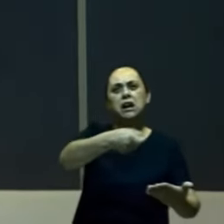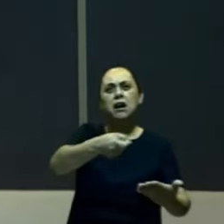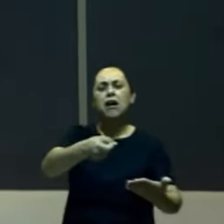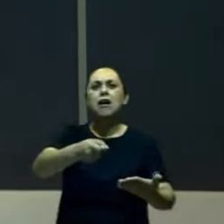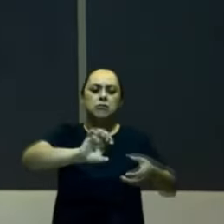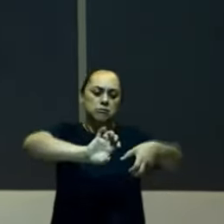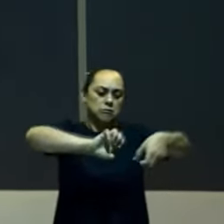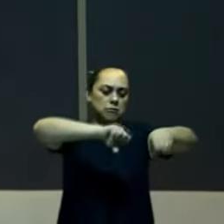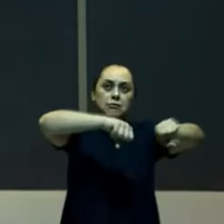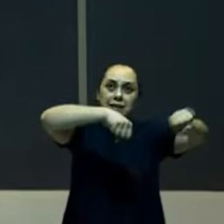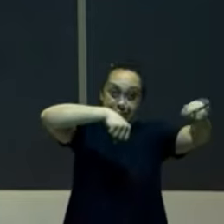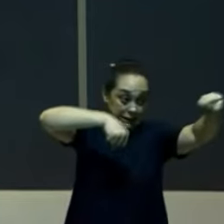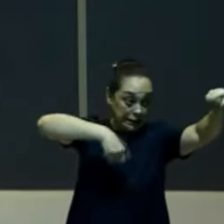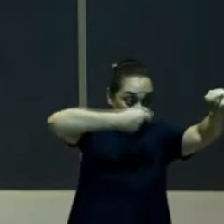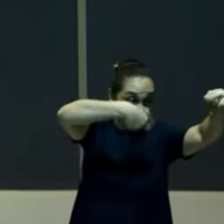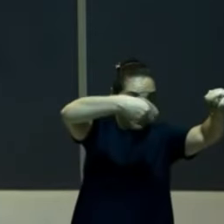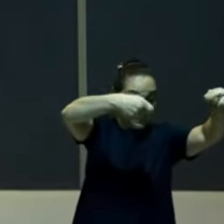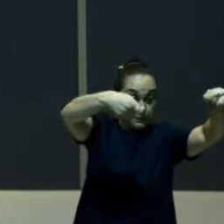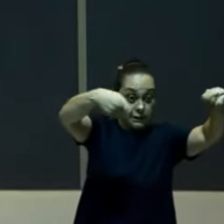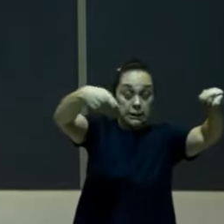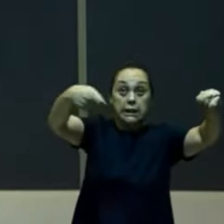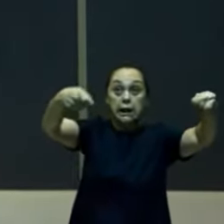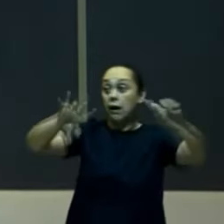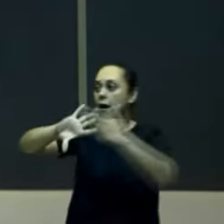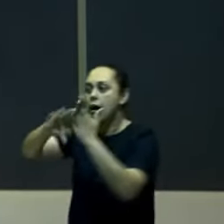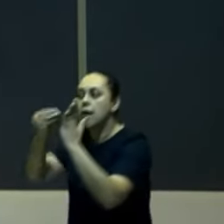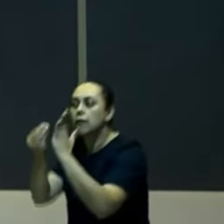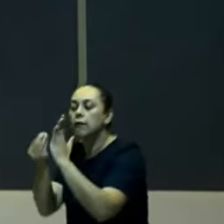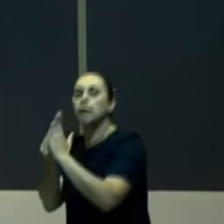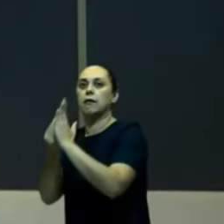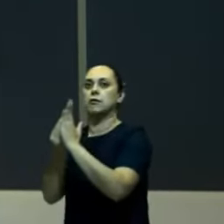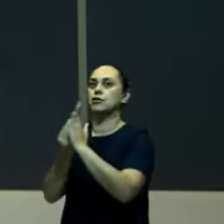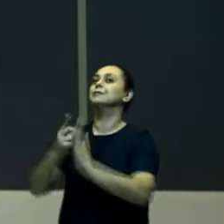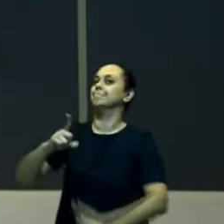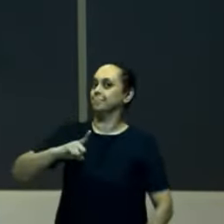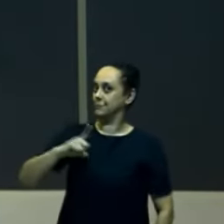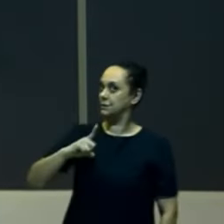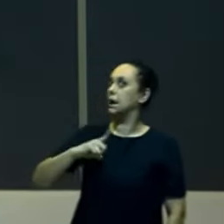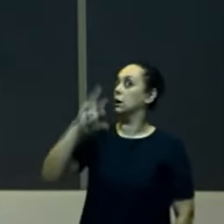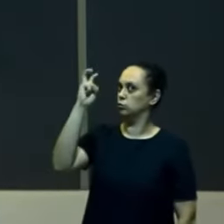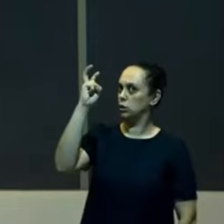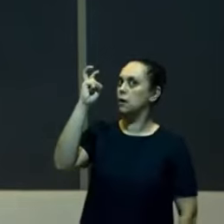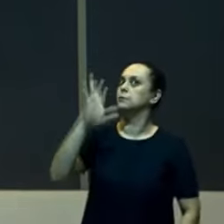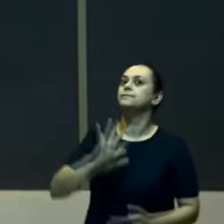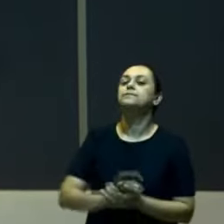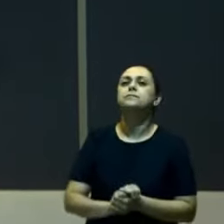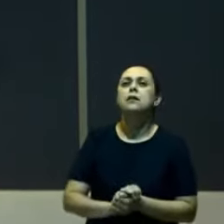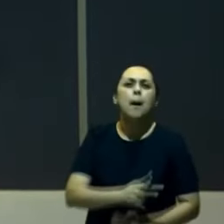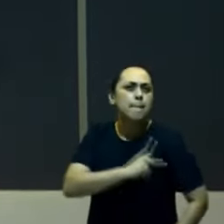direcionado a esta igreja, esta carta tem um motivo. Paulo escreveu muitas